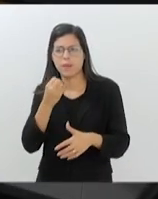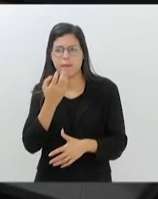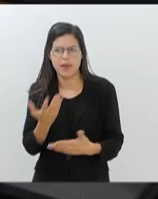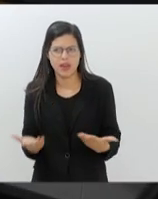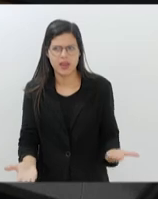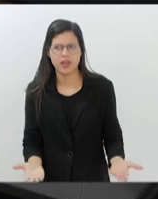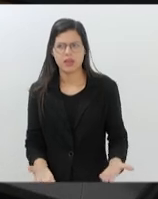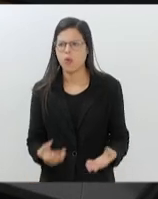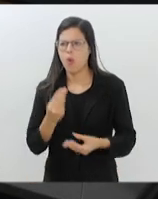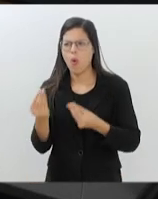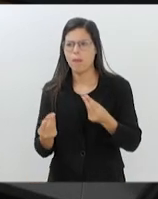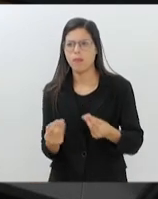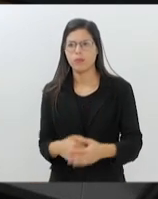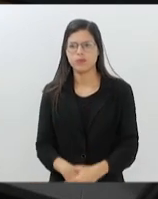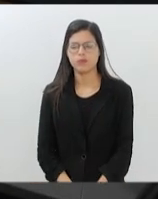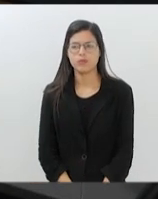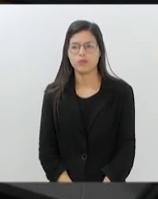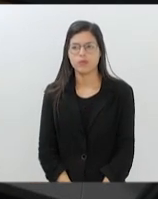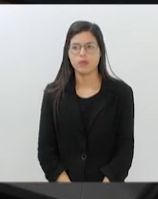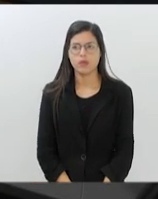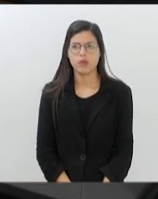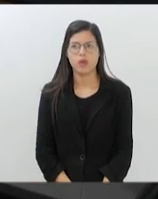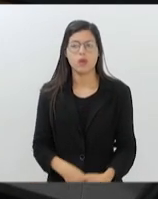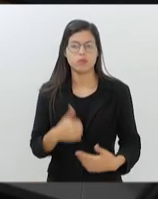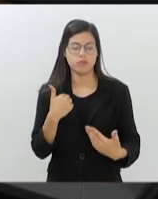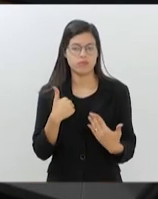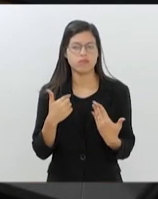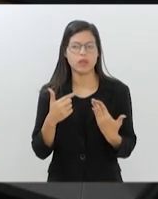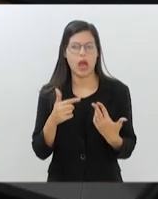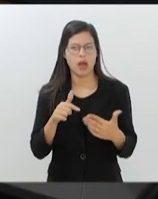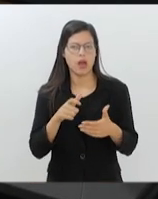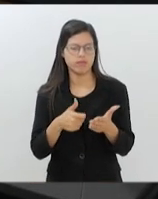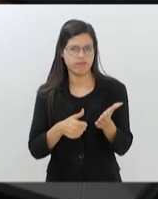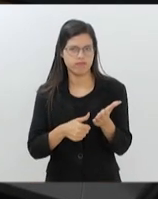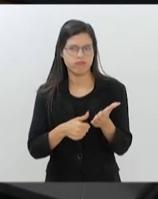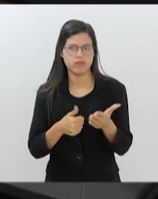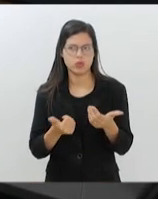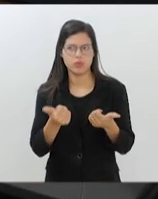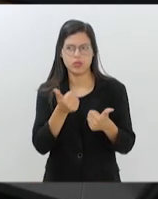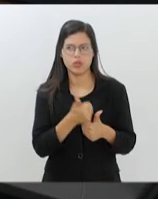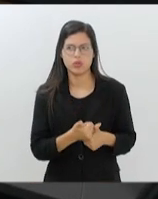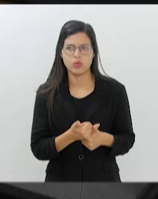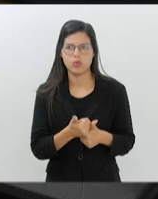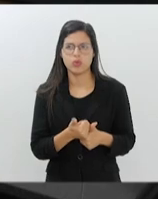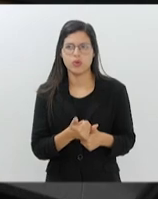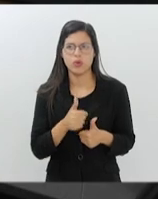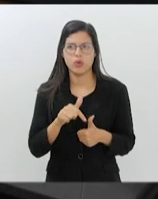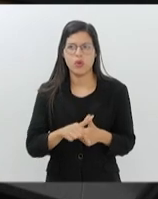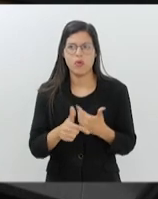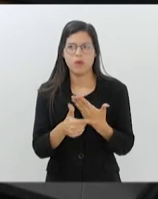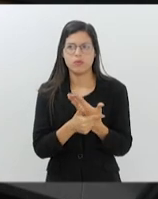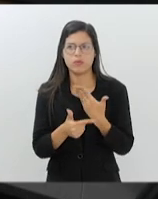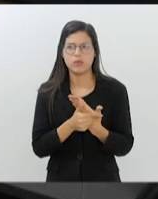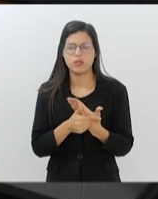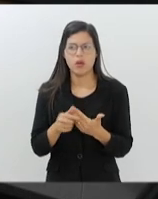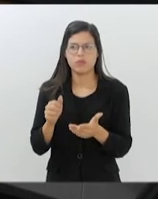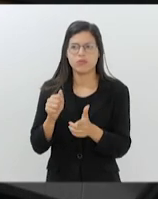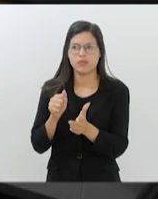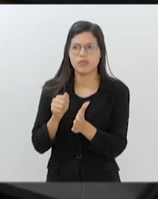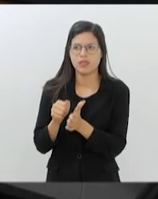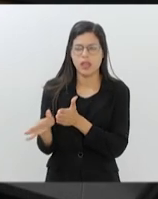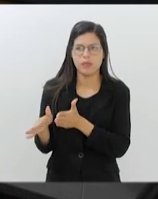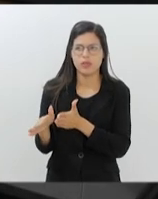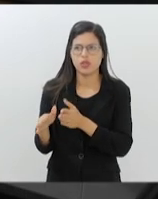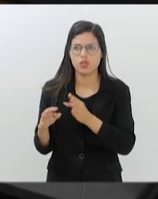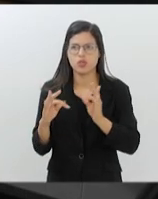medida com que passei a responder pelo núcleo de Publicidade não vejo o motivo de você ao assumir uma função você demitir integralmente uma equipe também não